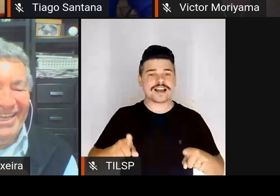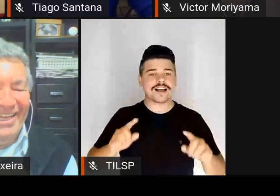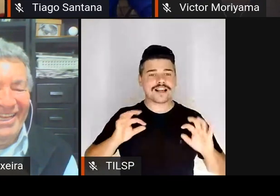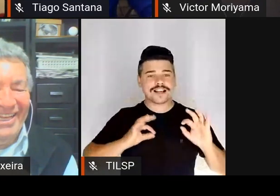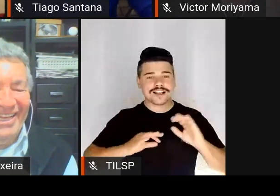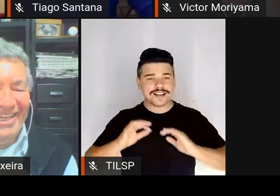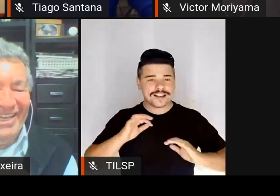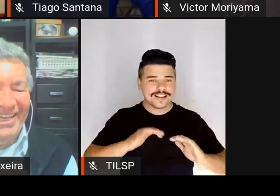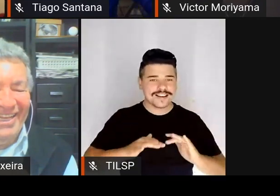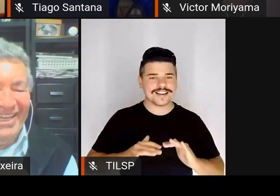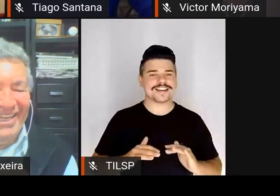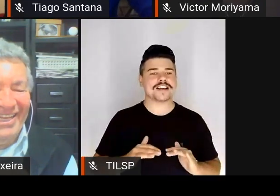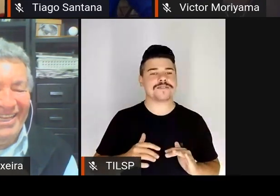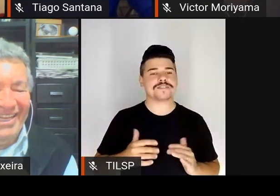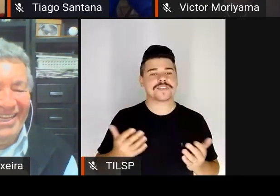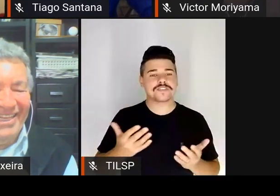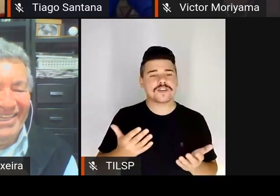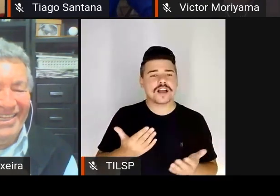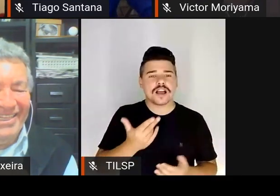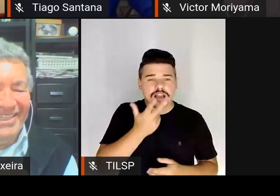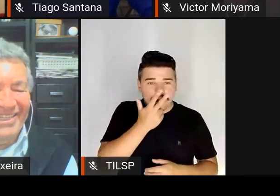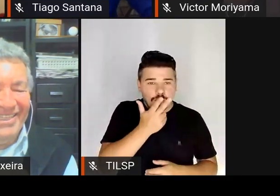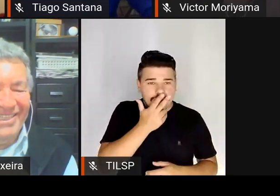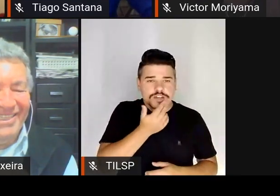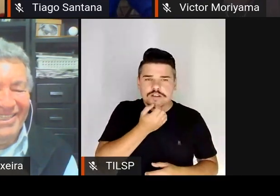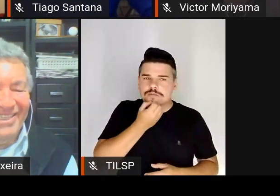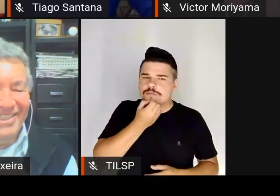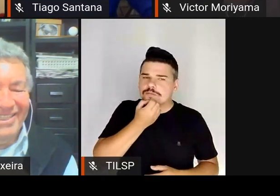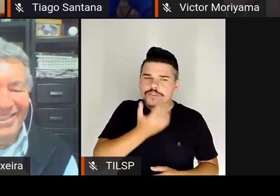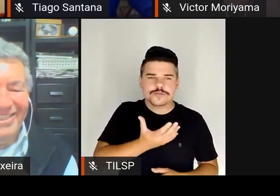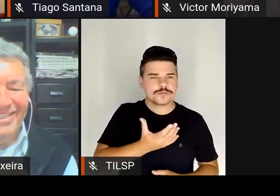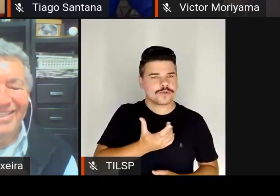mas achei muito interessante o